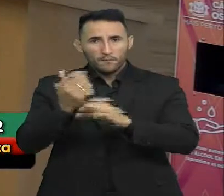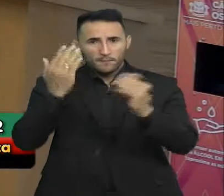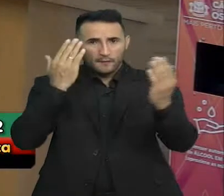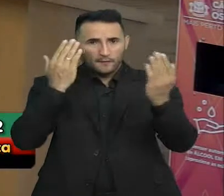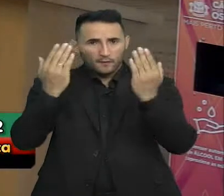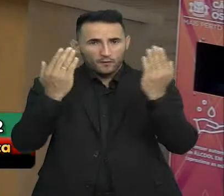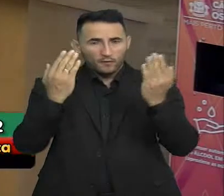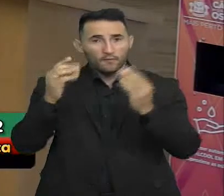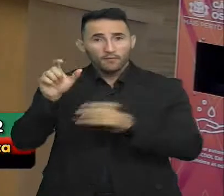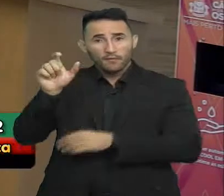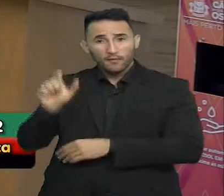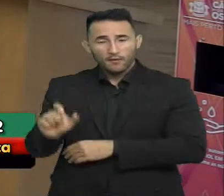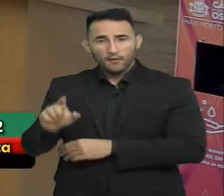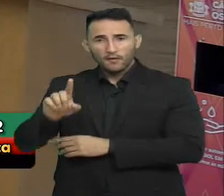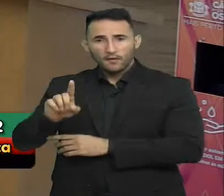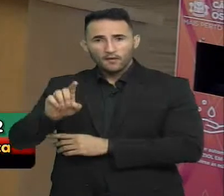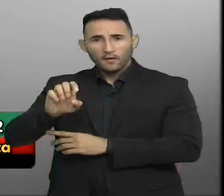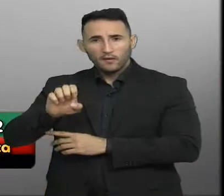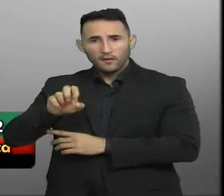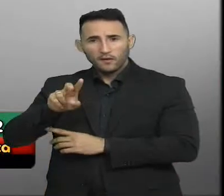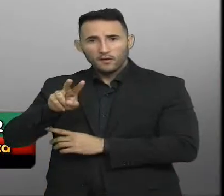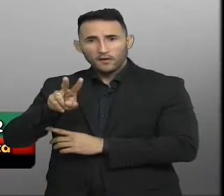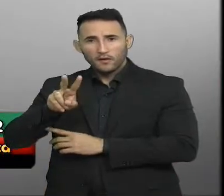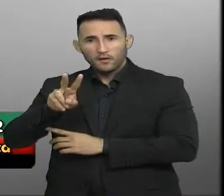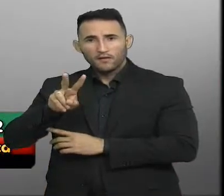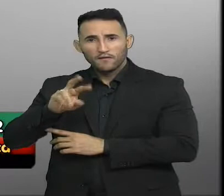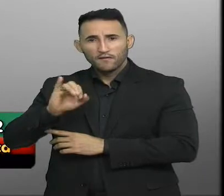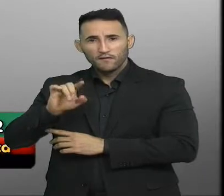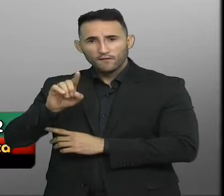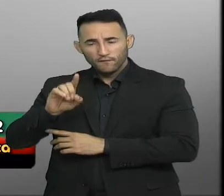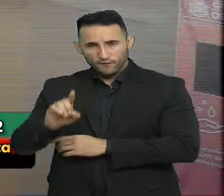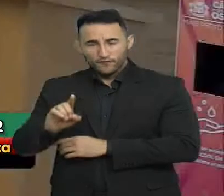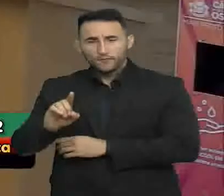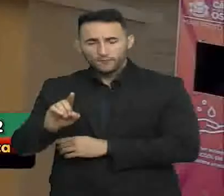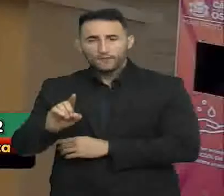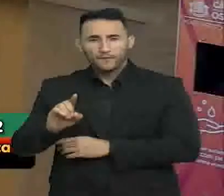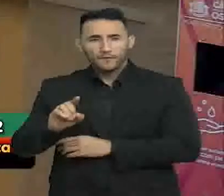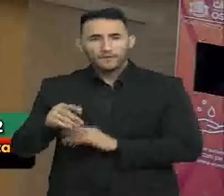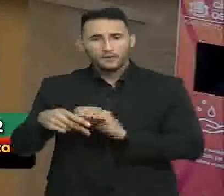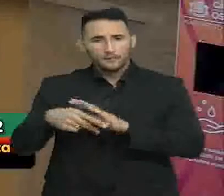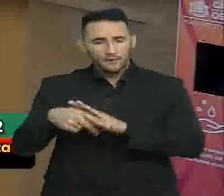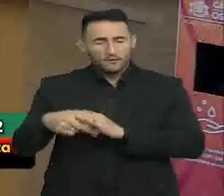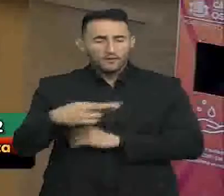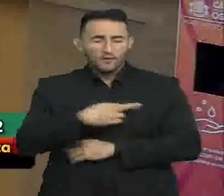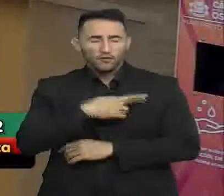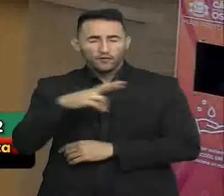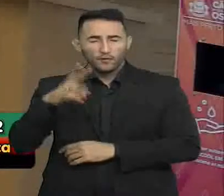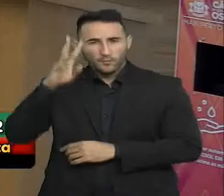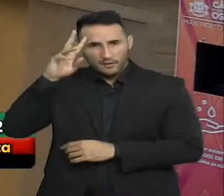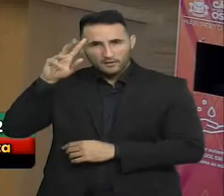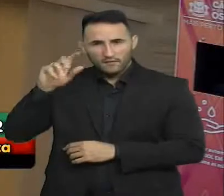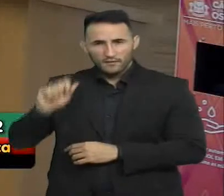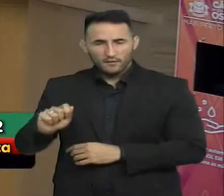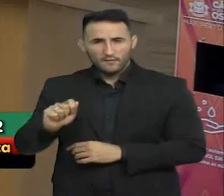David Luiz Romano, que é babalorixá, do Ilê Axé, Oxaguian.